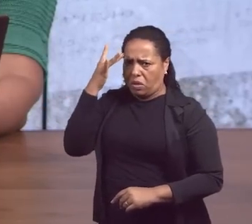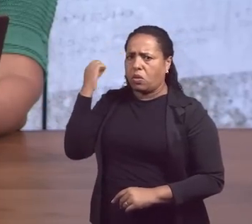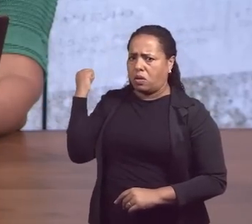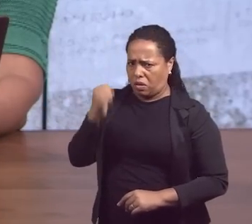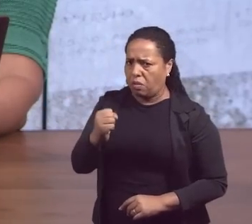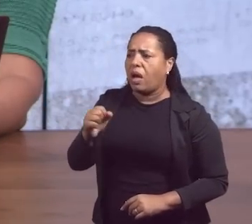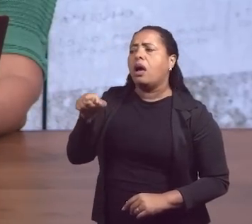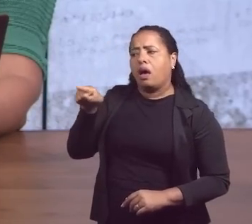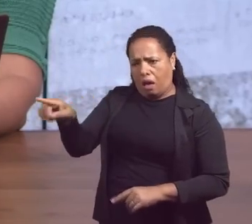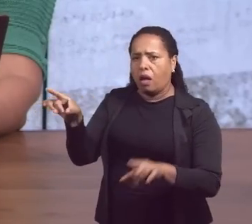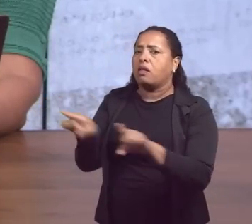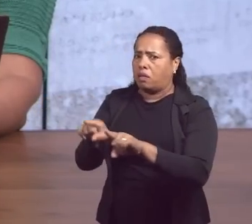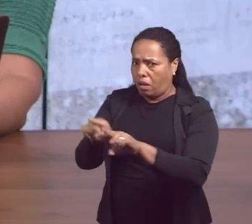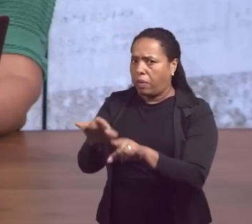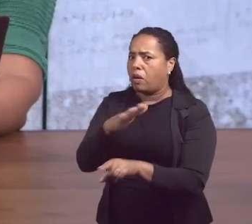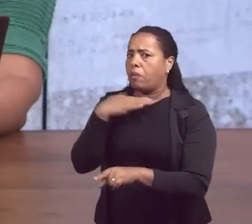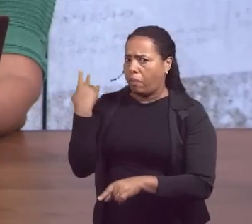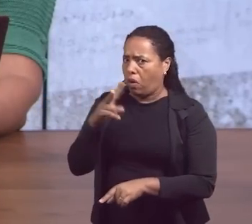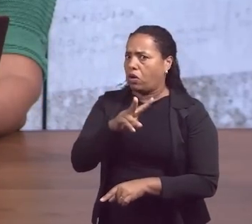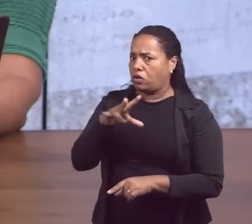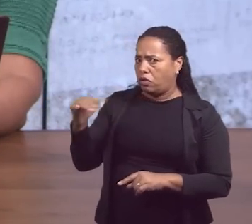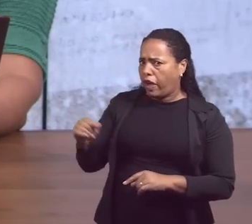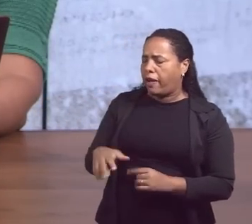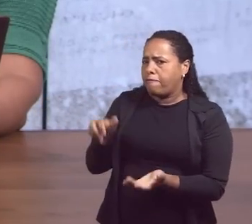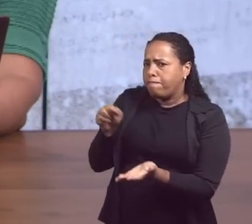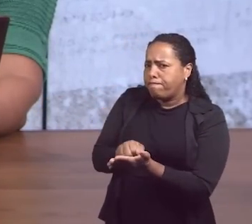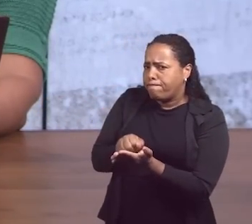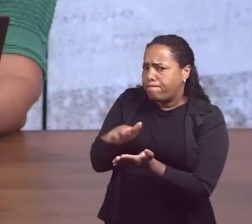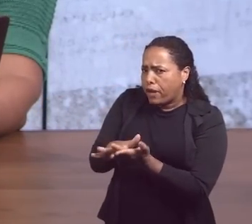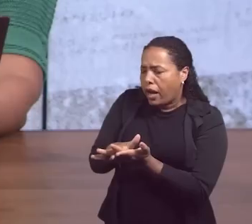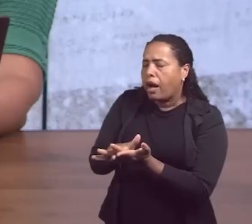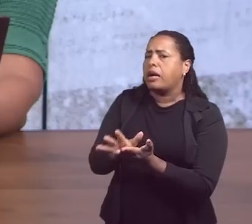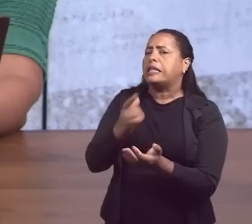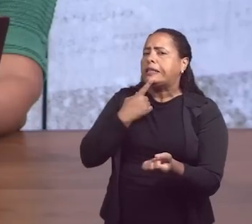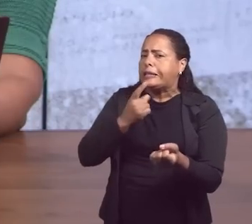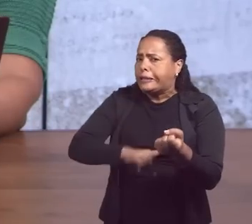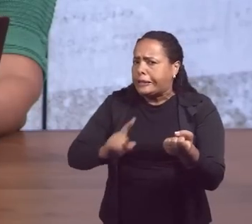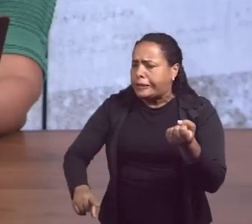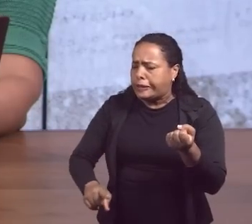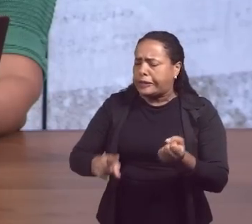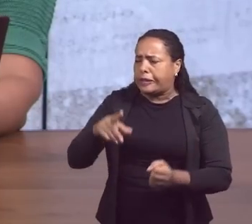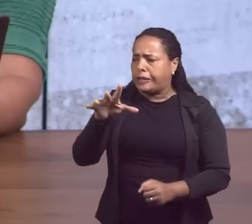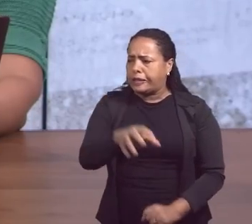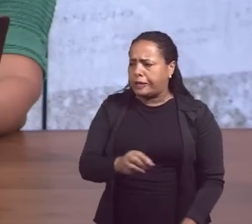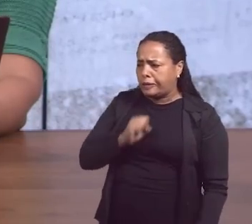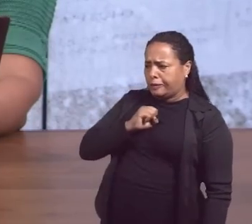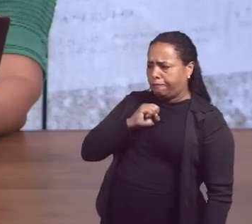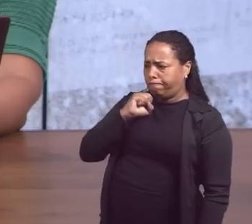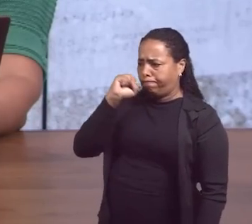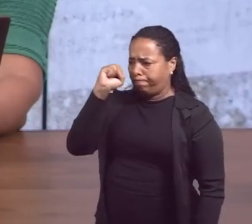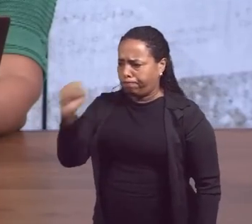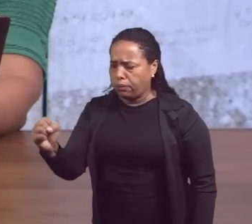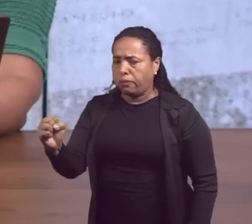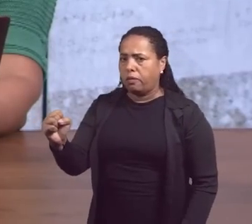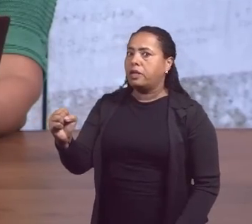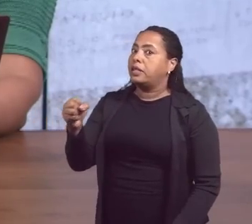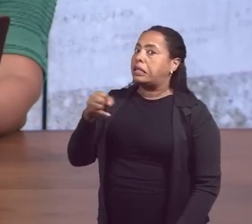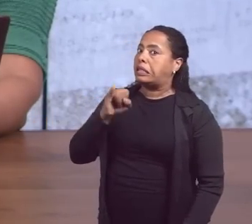morrerá o homicida. O vingador de sangue matará o homicida, encontrando-o,